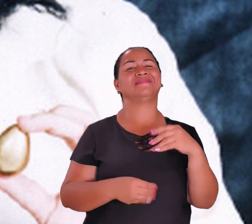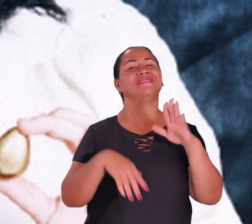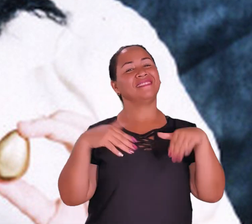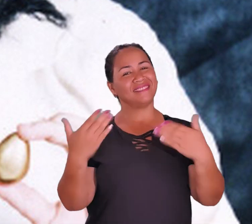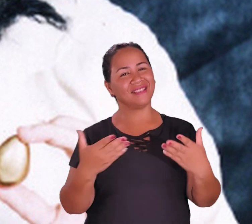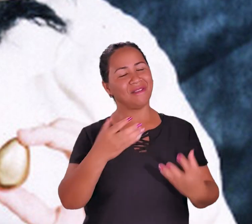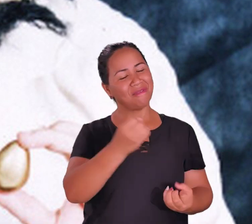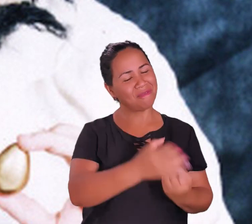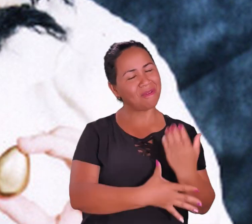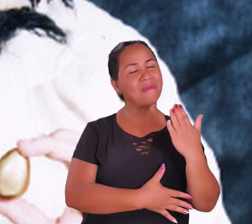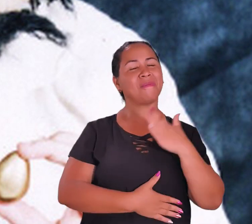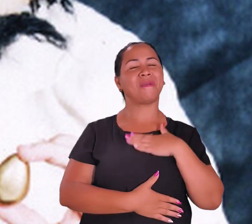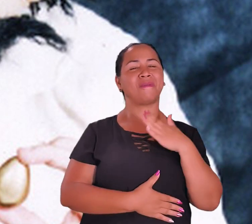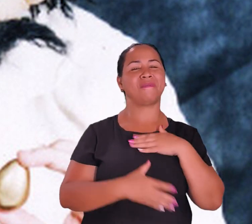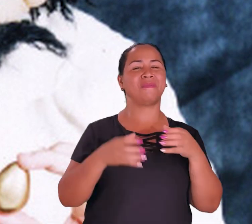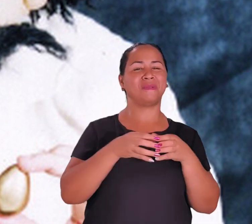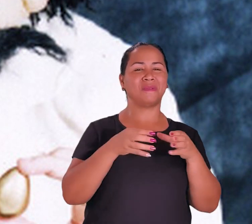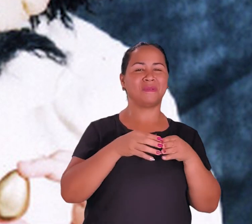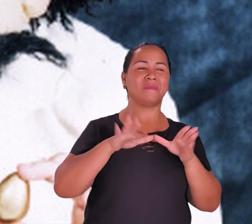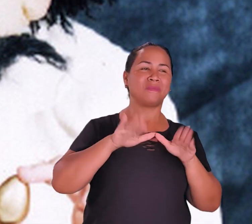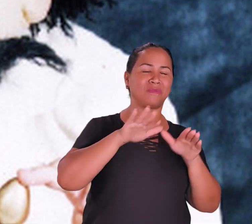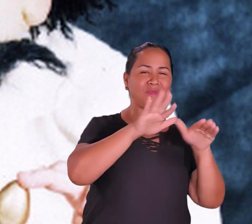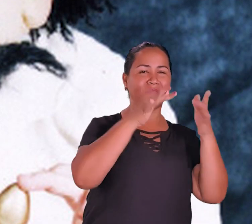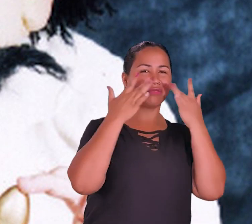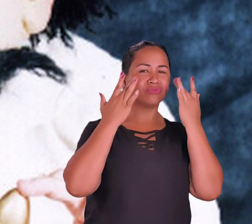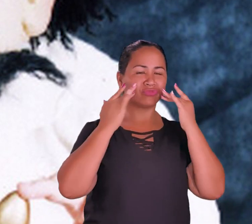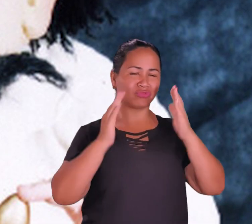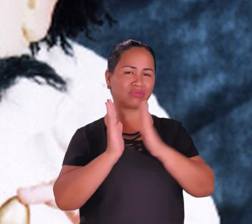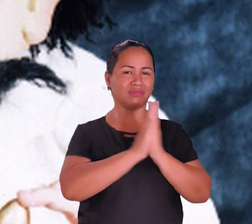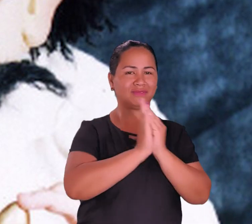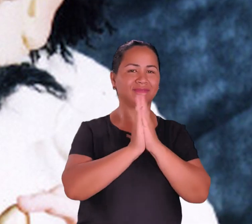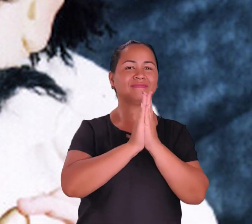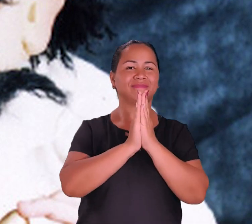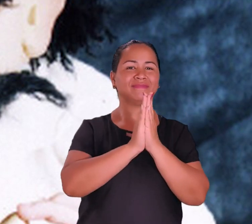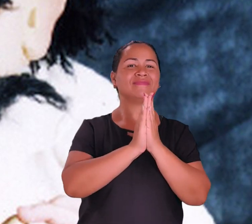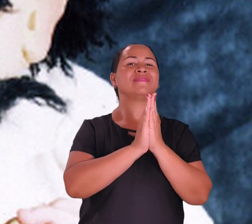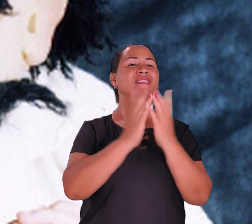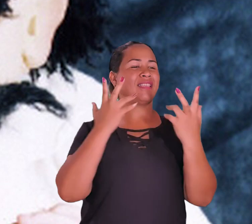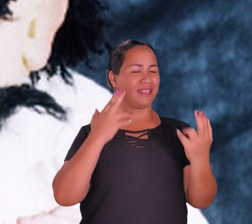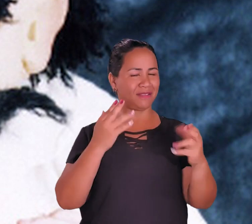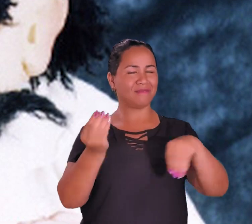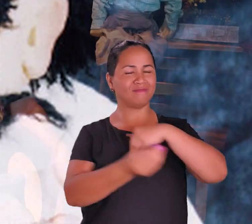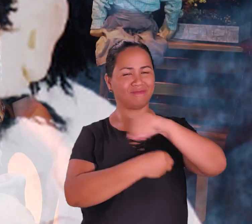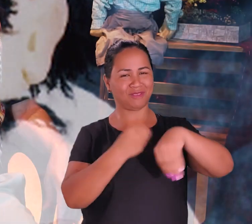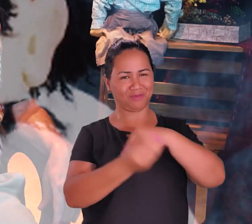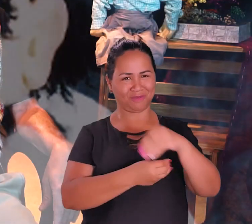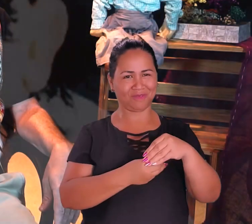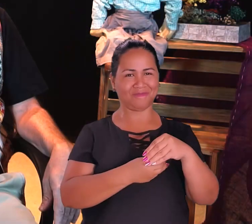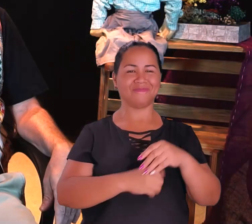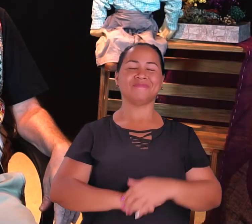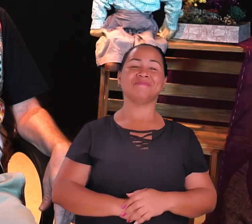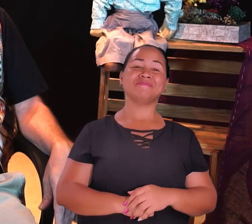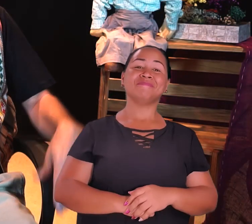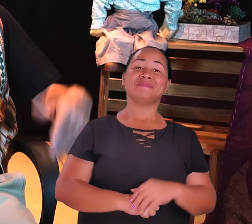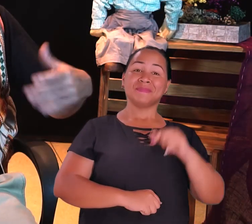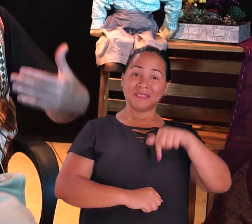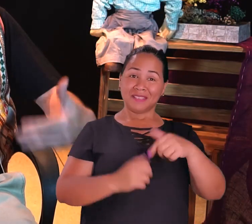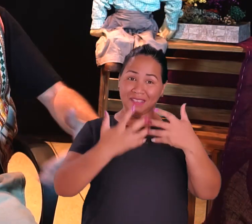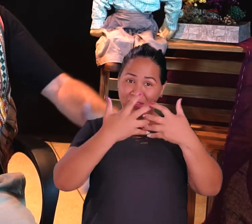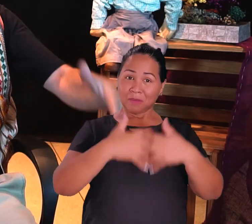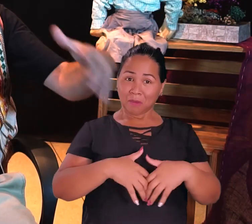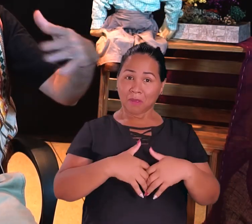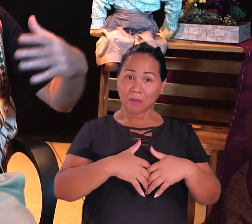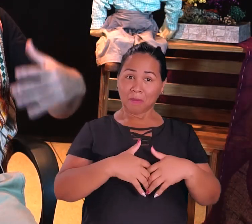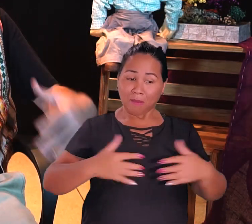trouxe essa forma dessa mistura também para dentro do Grupo Voar. E aqui no Gama, muito